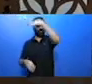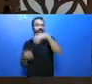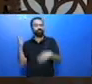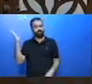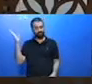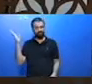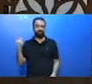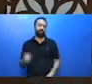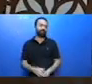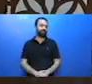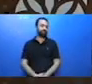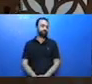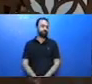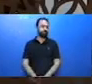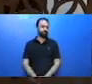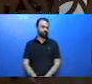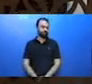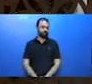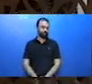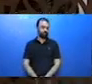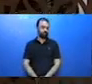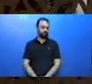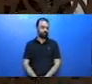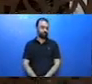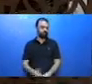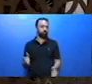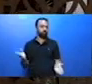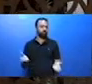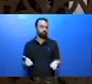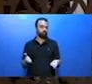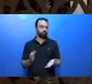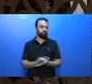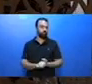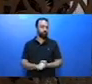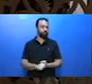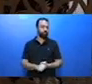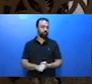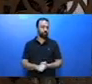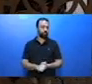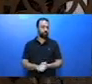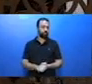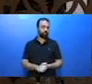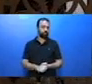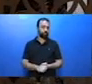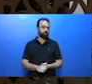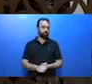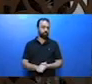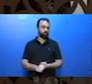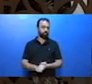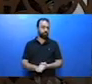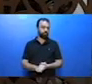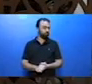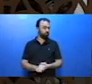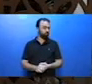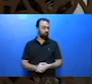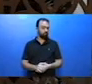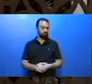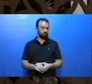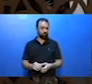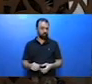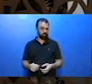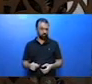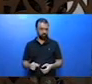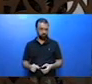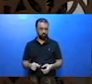Pedro, tá? E agora, a gente tem uma outra proposta. A ordem crescente,